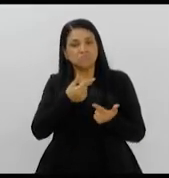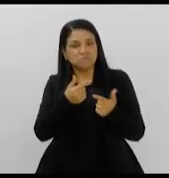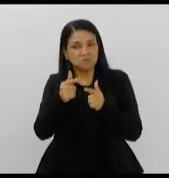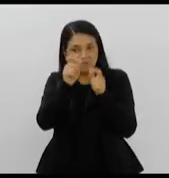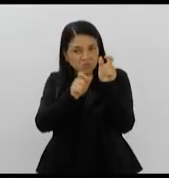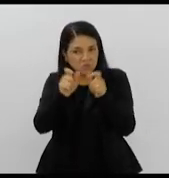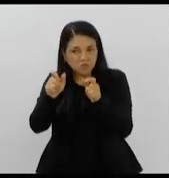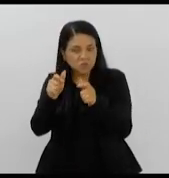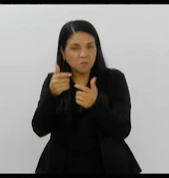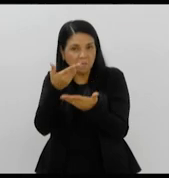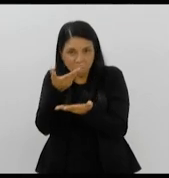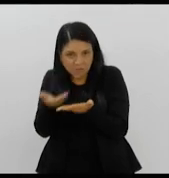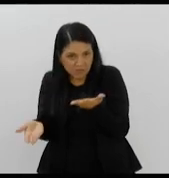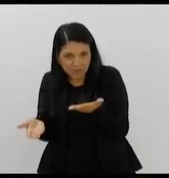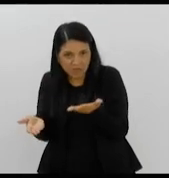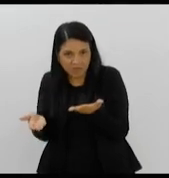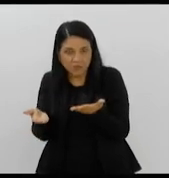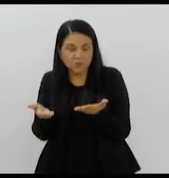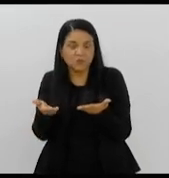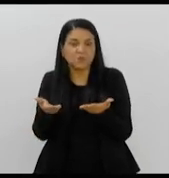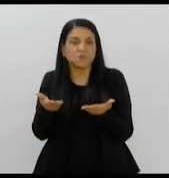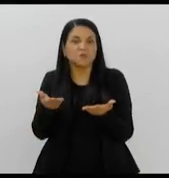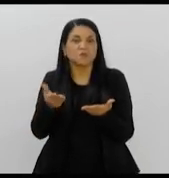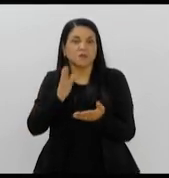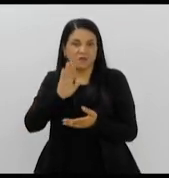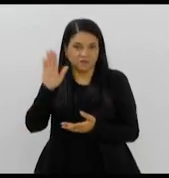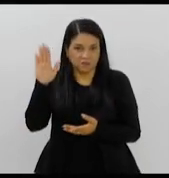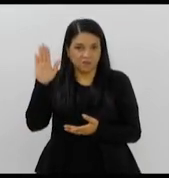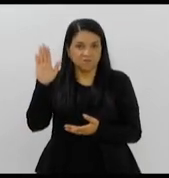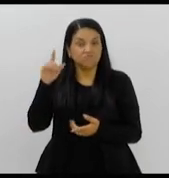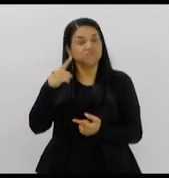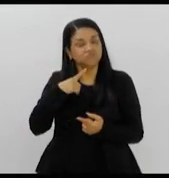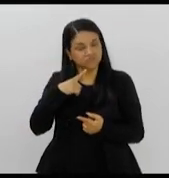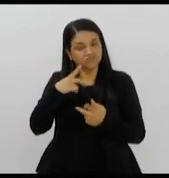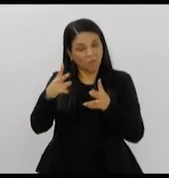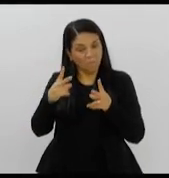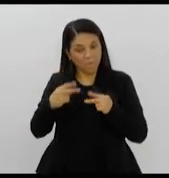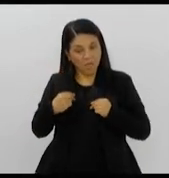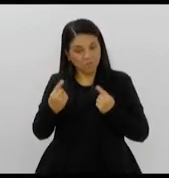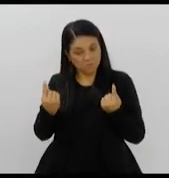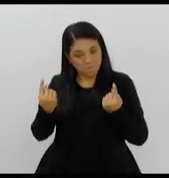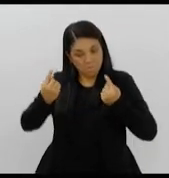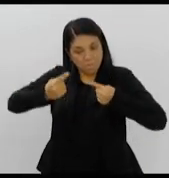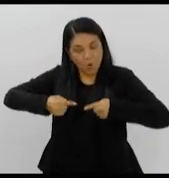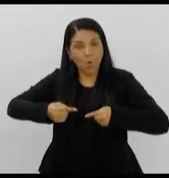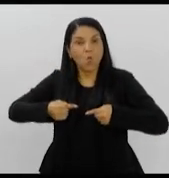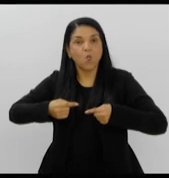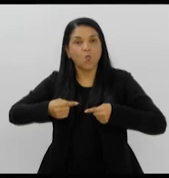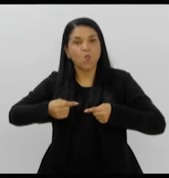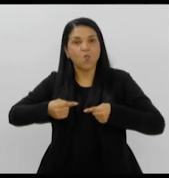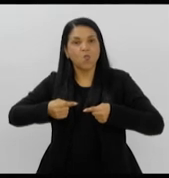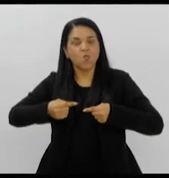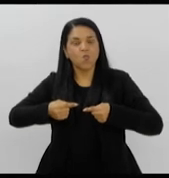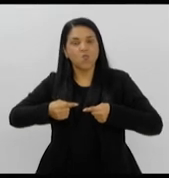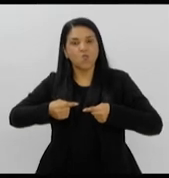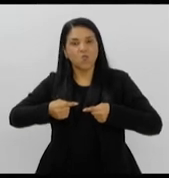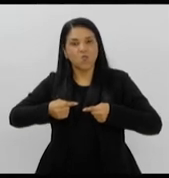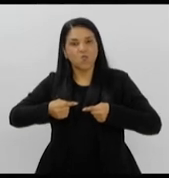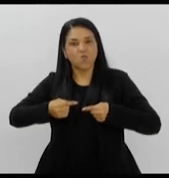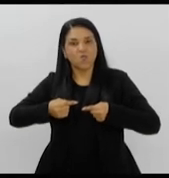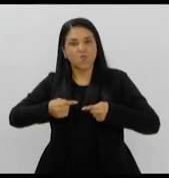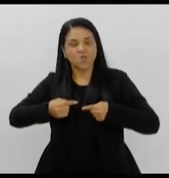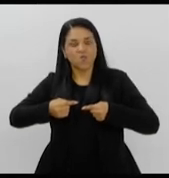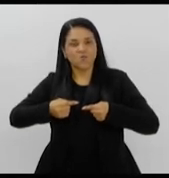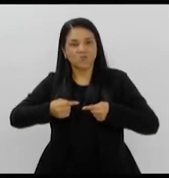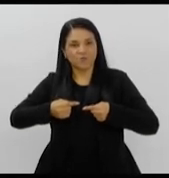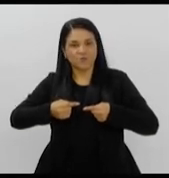eleitos, têm o mérito de ter concorrido, de ter dado grandeza ao